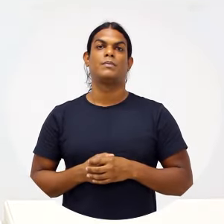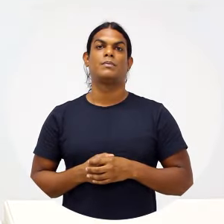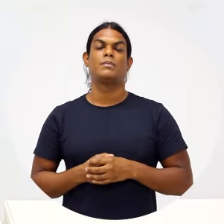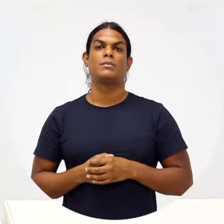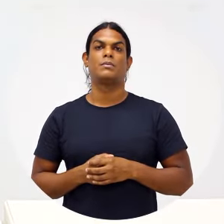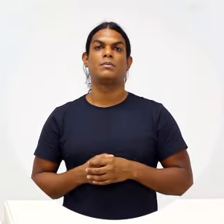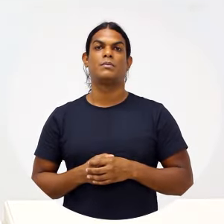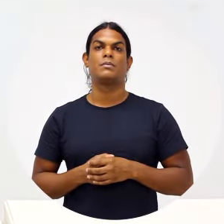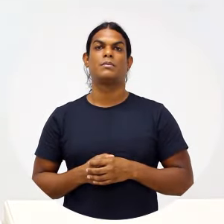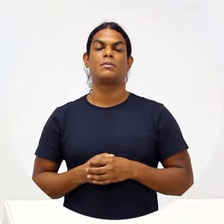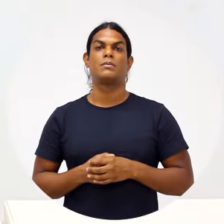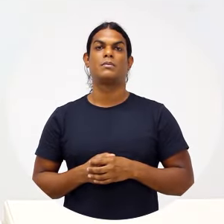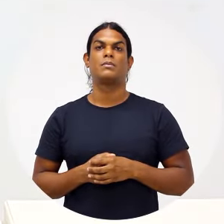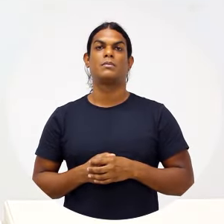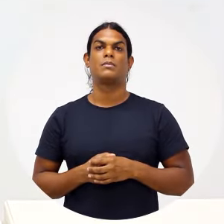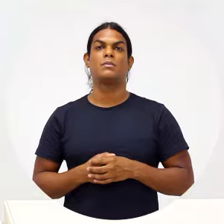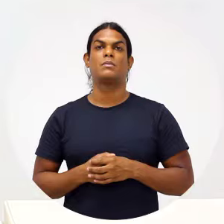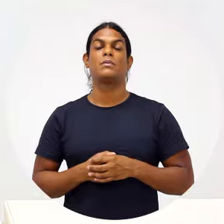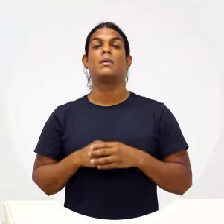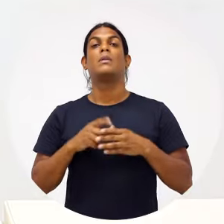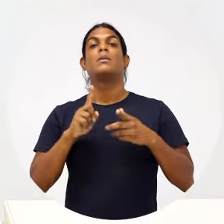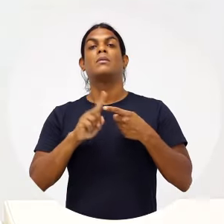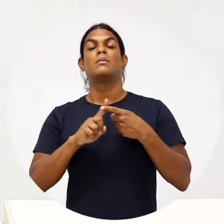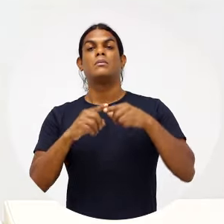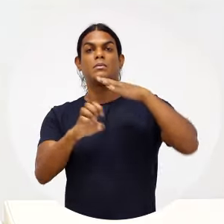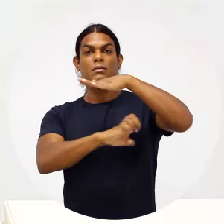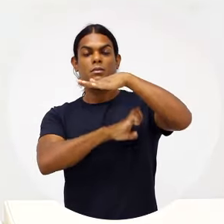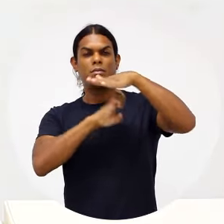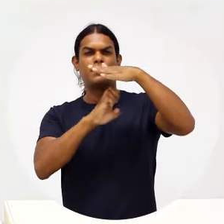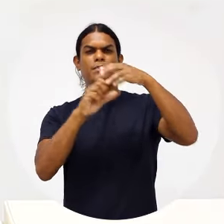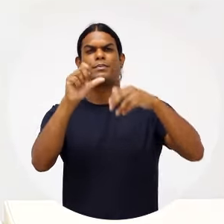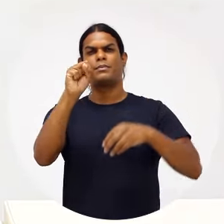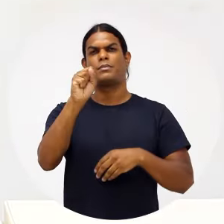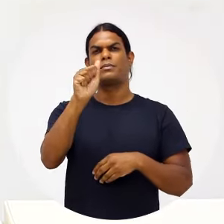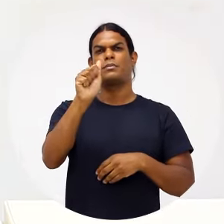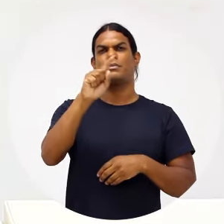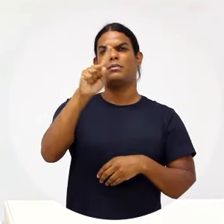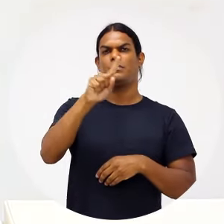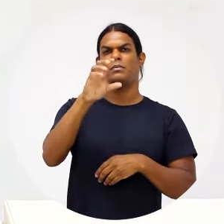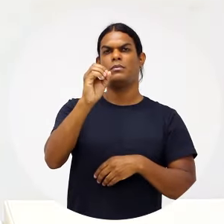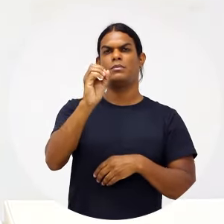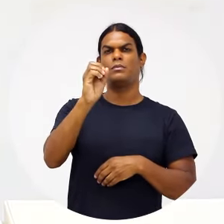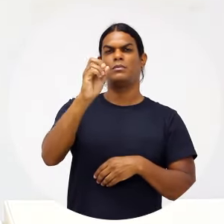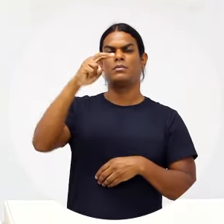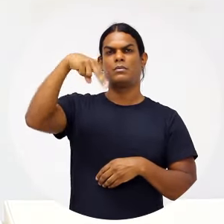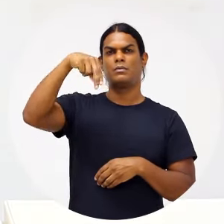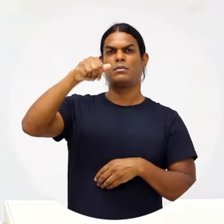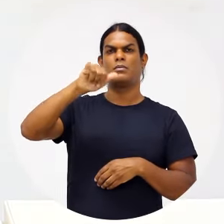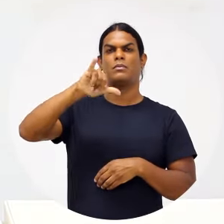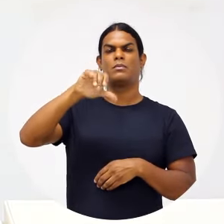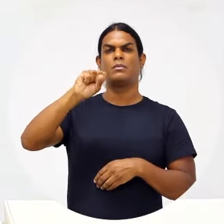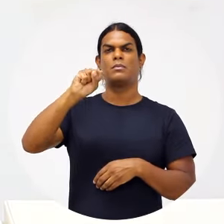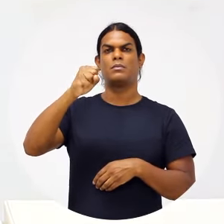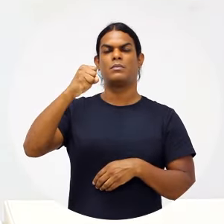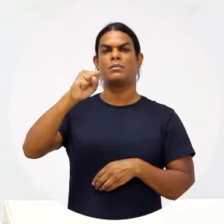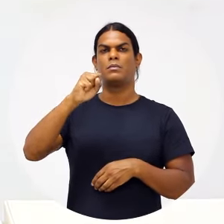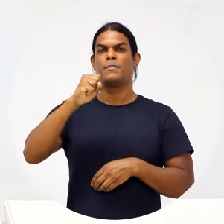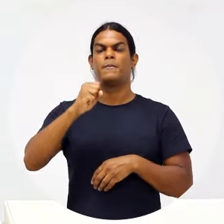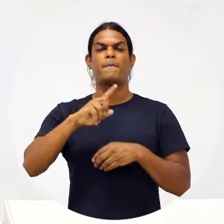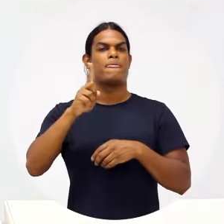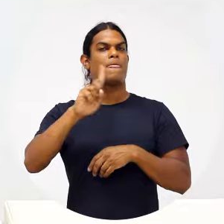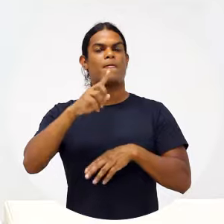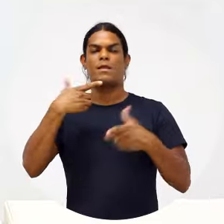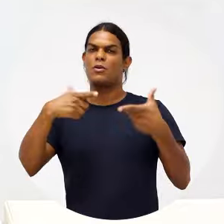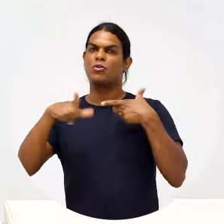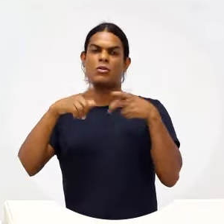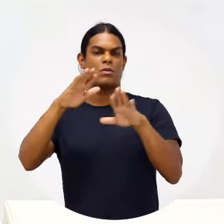carros. E o último detalhe são as empresas sazonais, tá? Que só funcionam em algumas épocas do ano. E aí, para a gente fazer